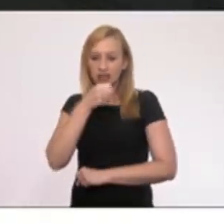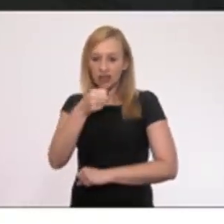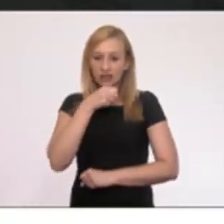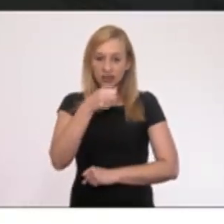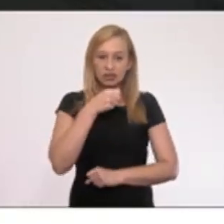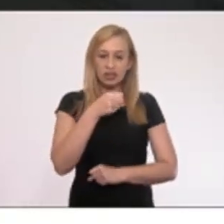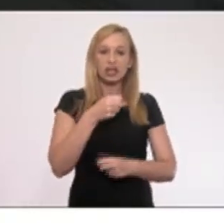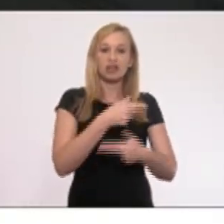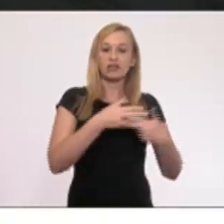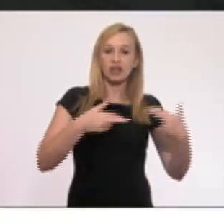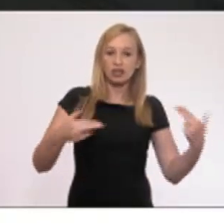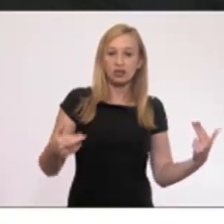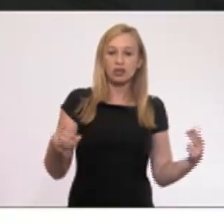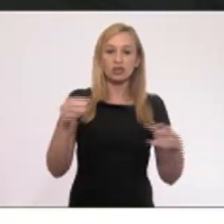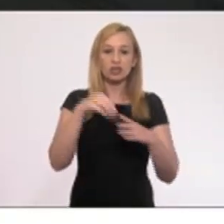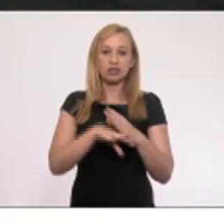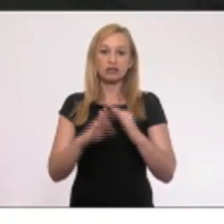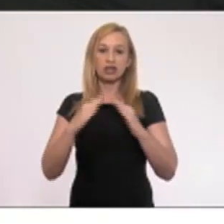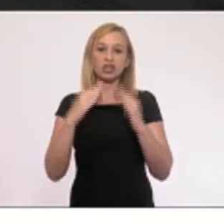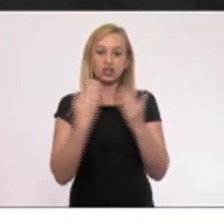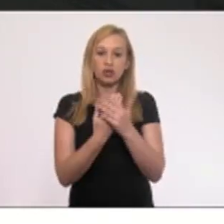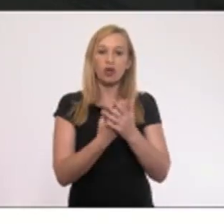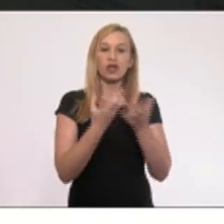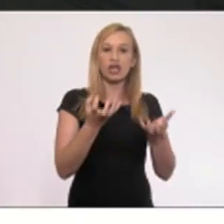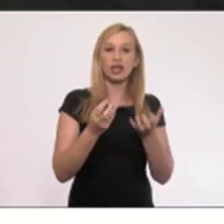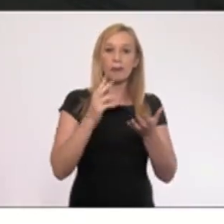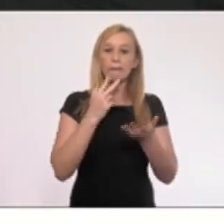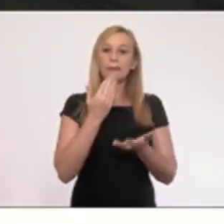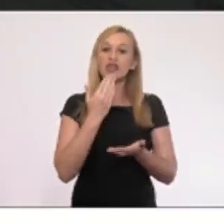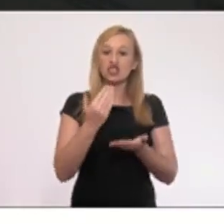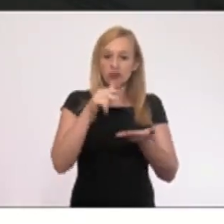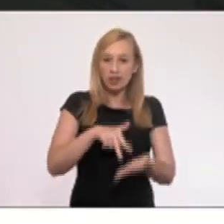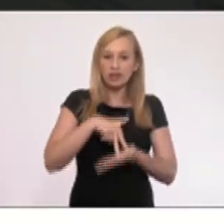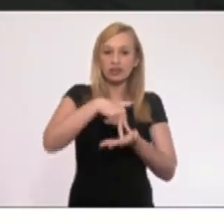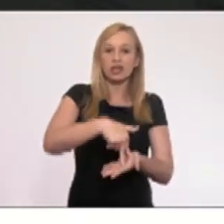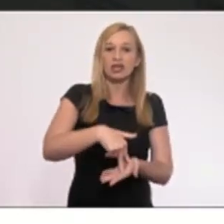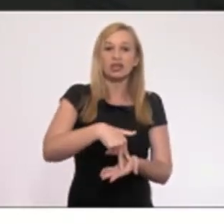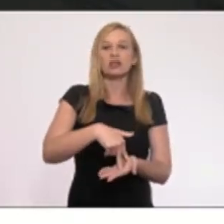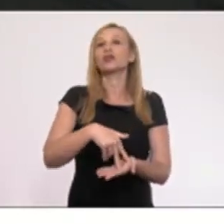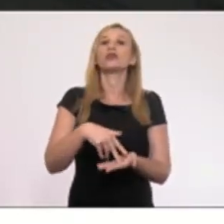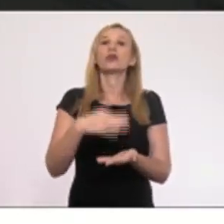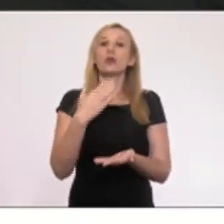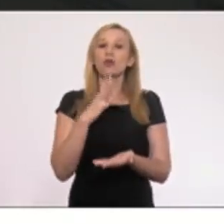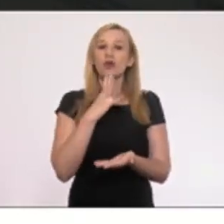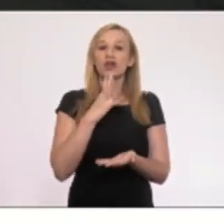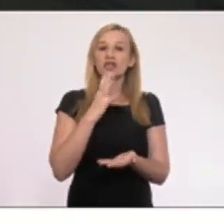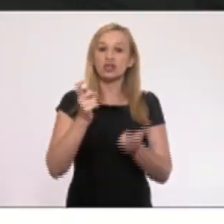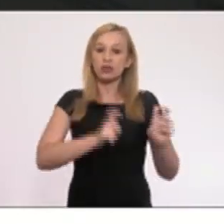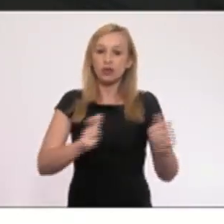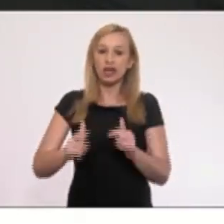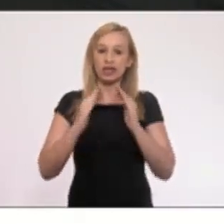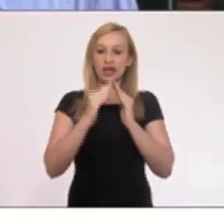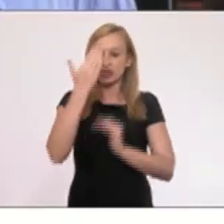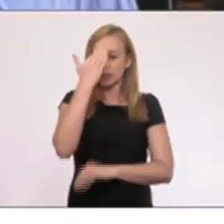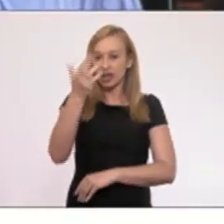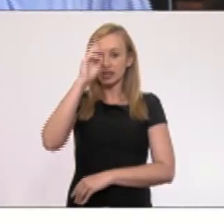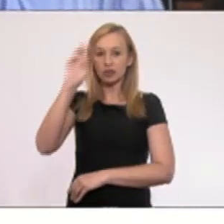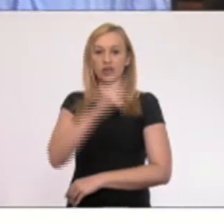série de discussões na escola. Queria pedir às alunas para levantarem, estão conhecendo o ambiente do plenário da casa. Muito obrigado, senhor